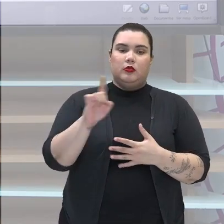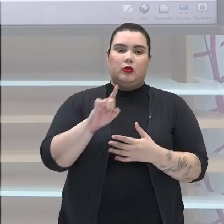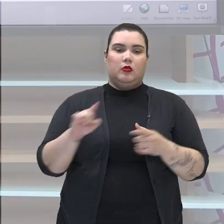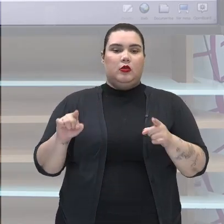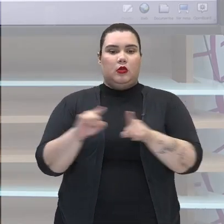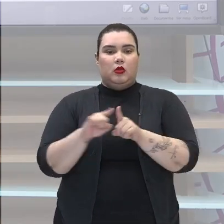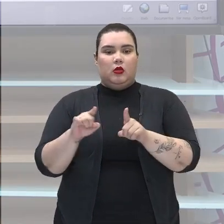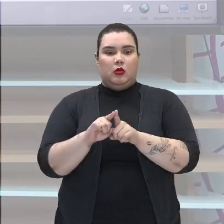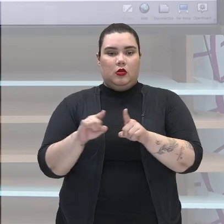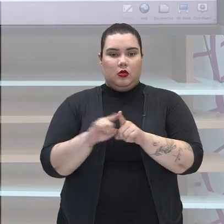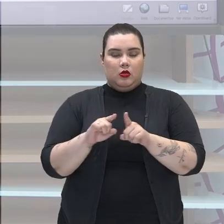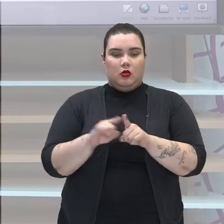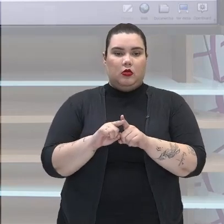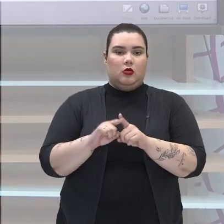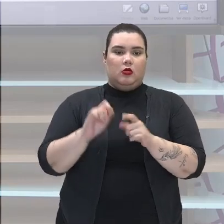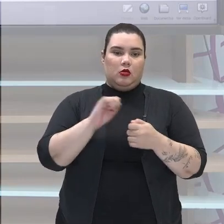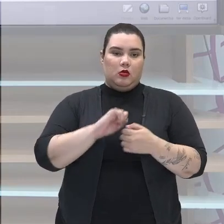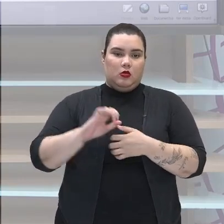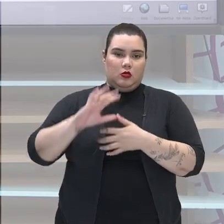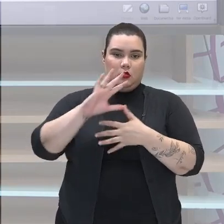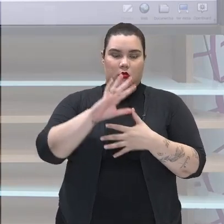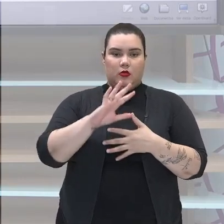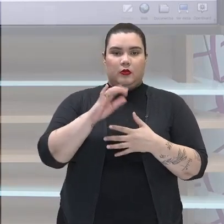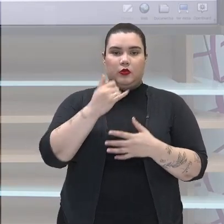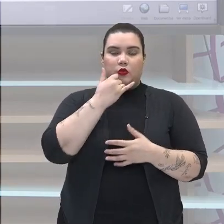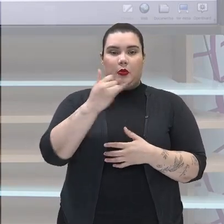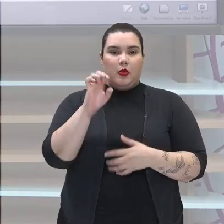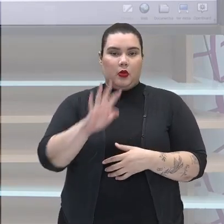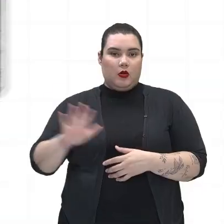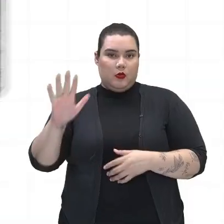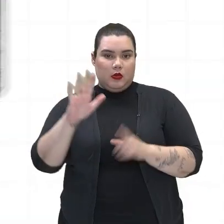mas também, né, do continente europeu.